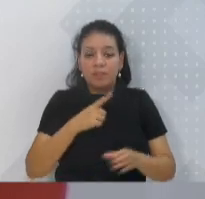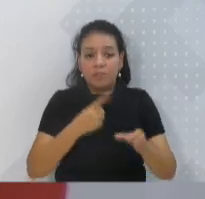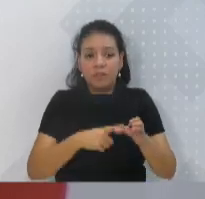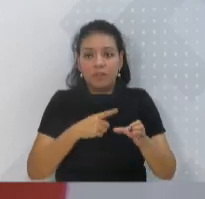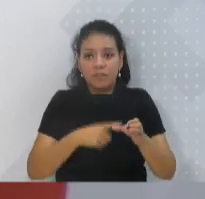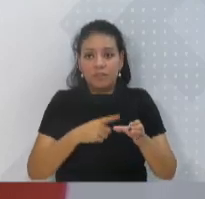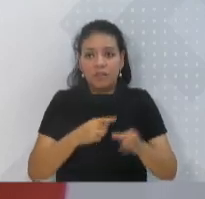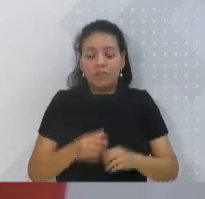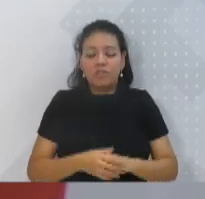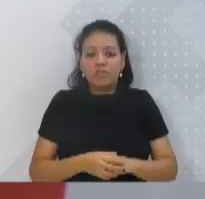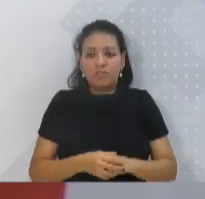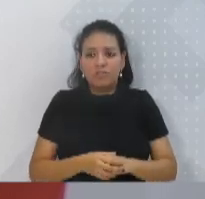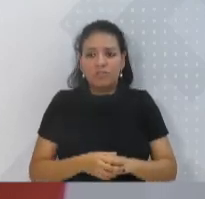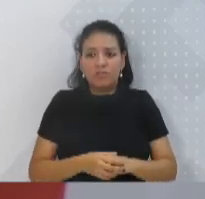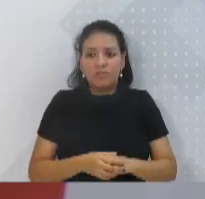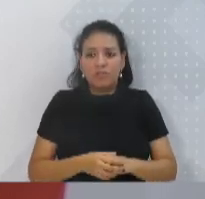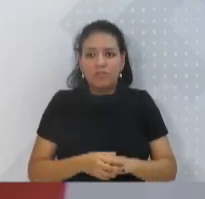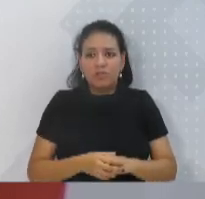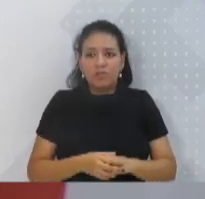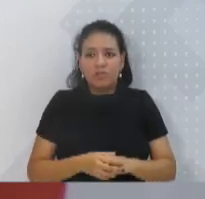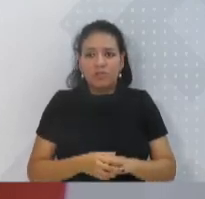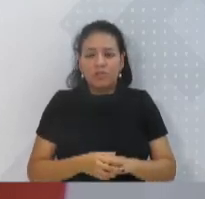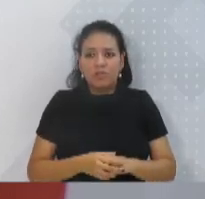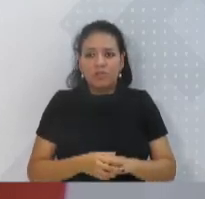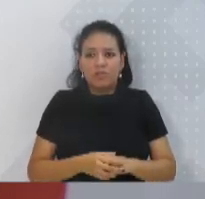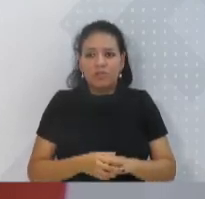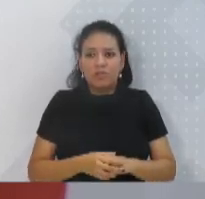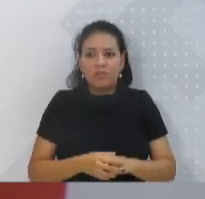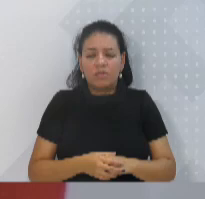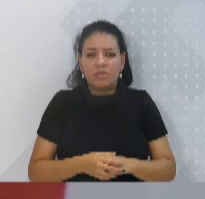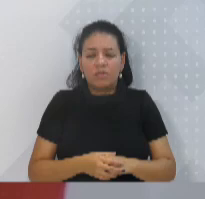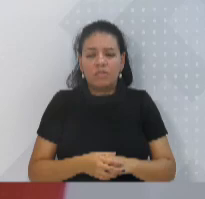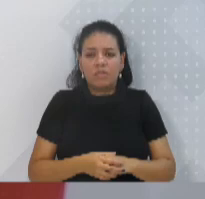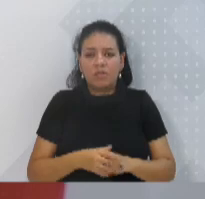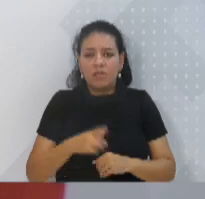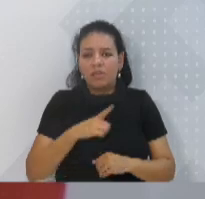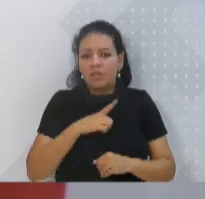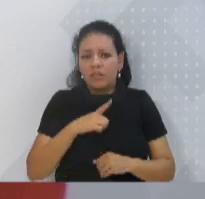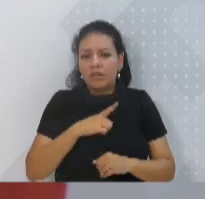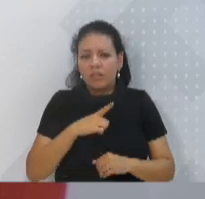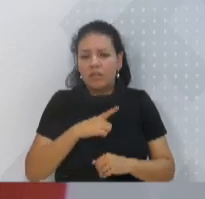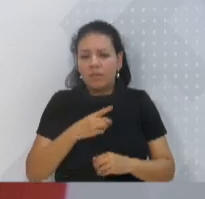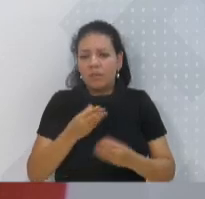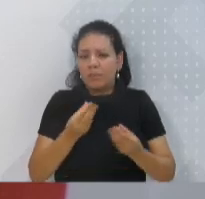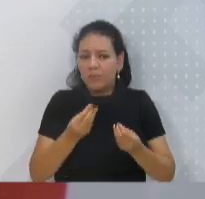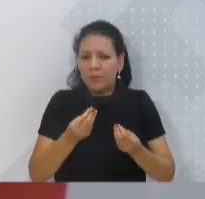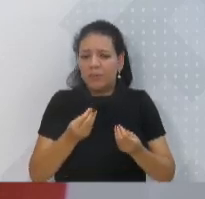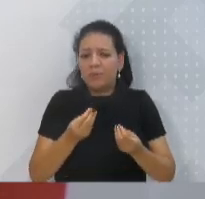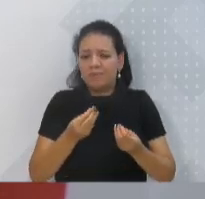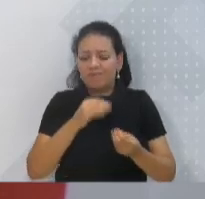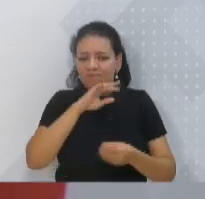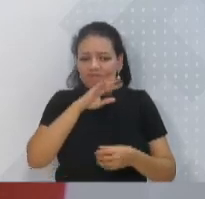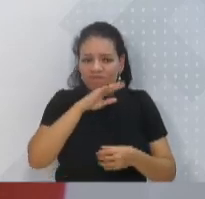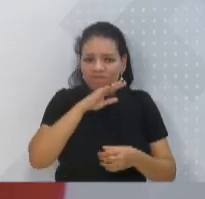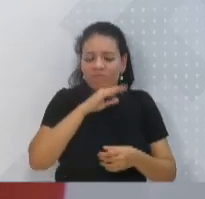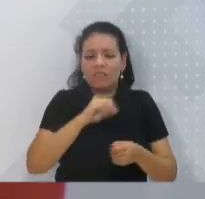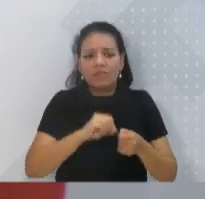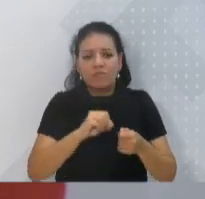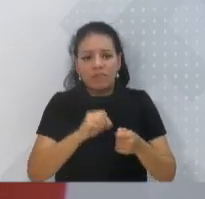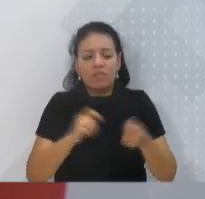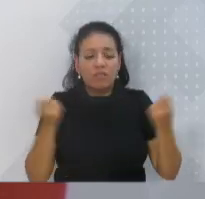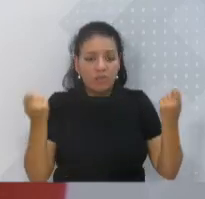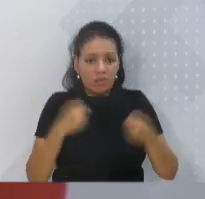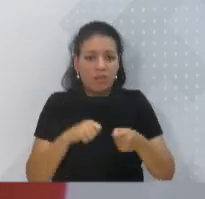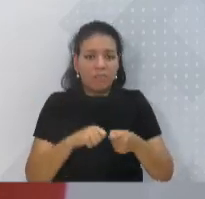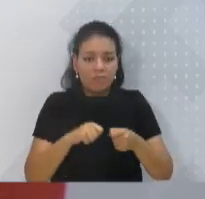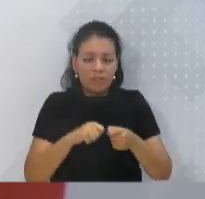cidade, né? A questão das adutoras estão bastante comprometidas, está sendo feito aquilo que é